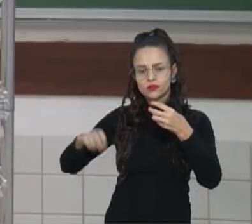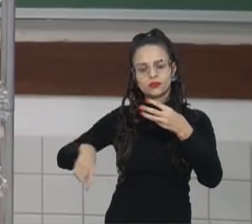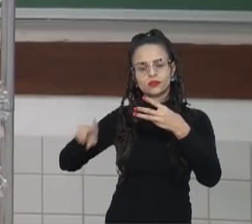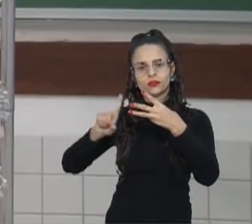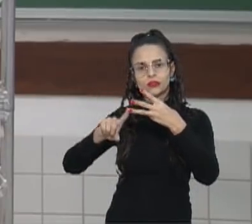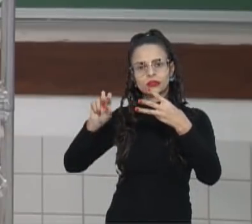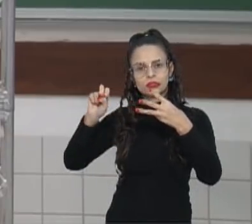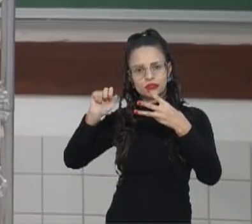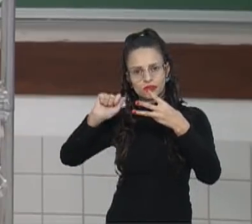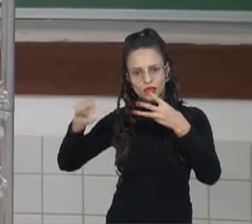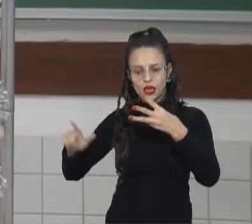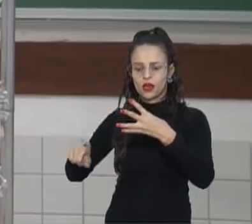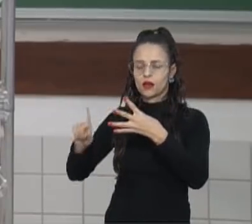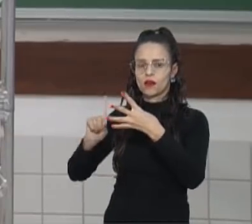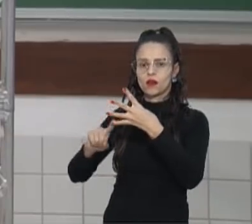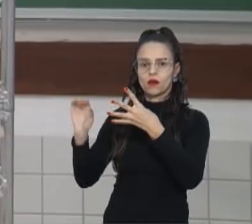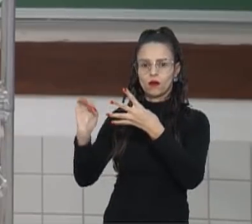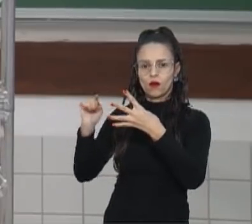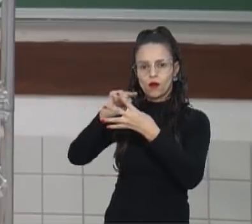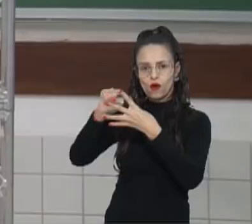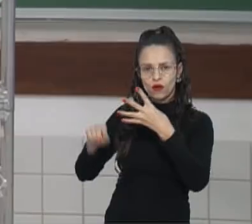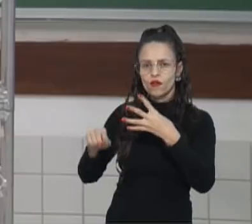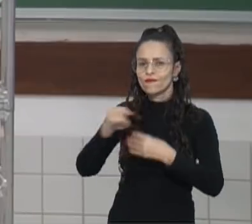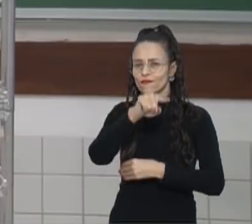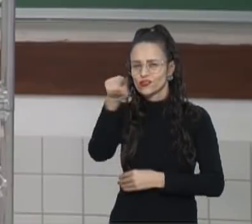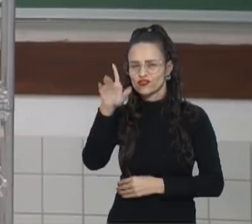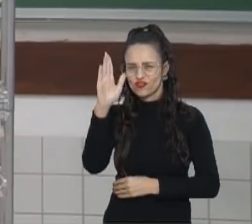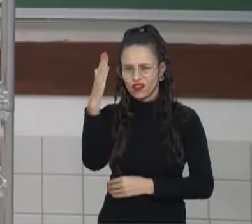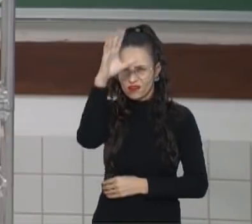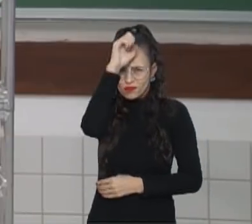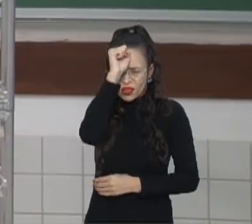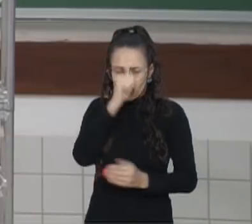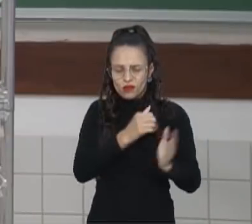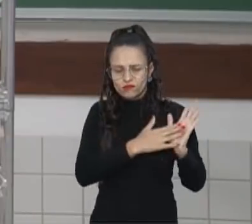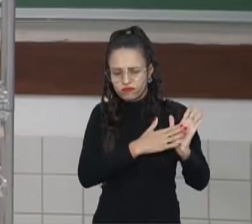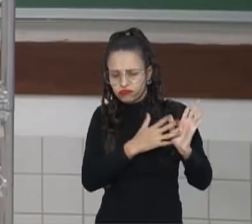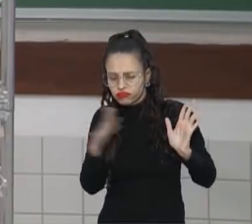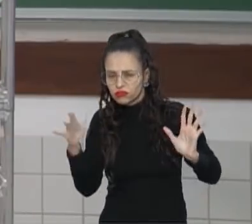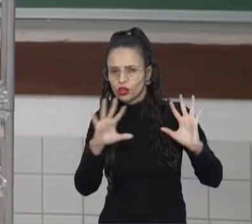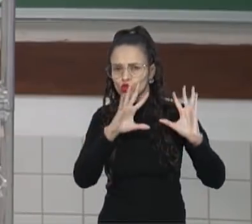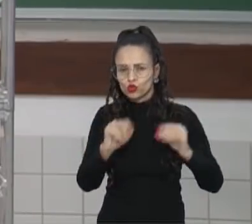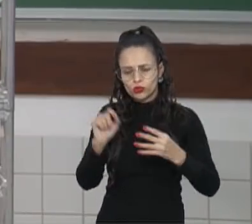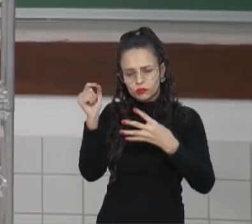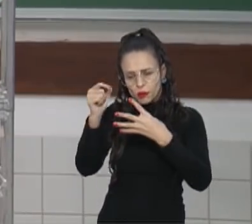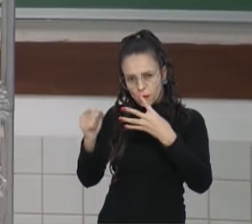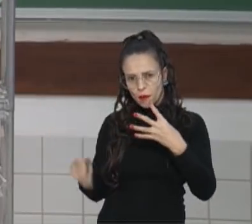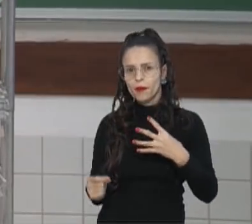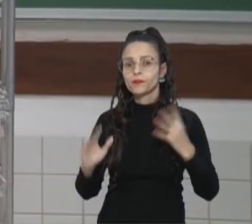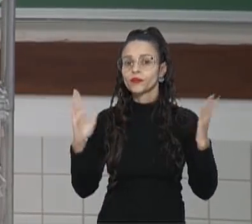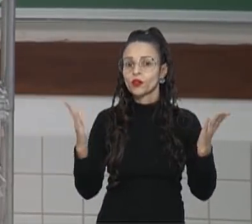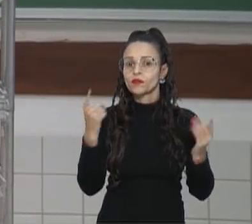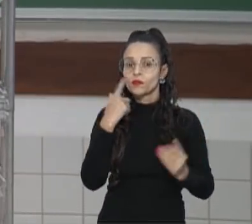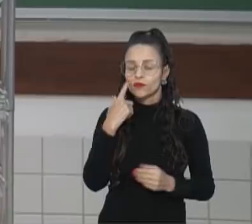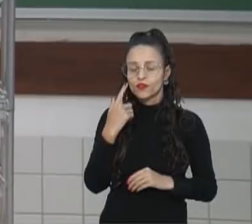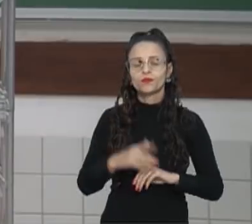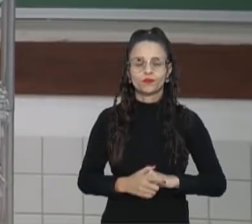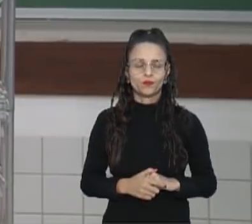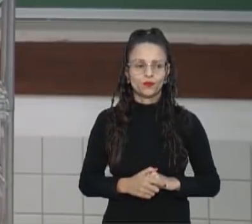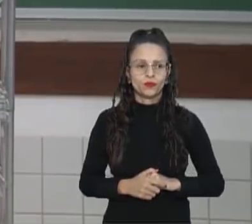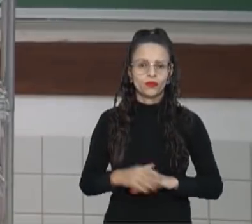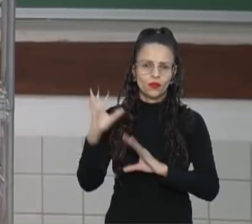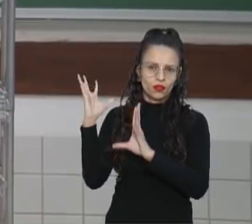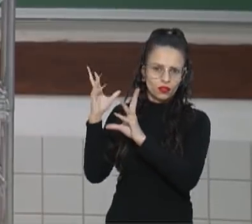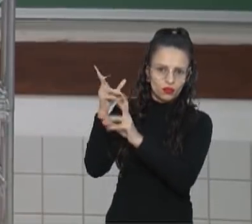nós vamos entender como fazer uma escala da força de ácidos e bases. Sigam comigo. Relembrando algumas